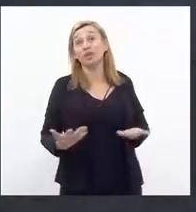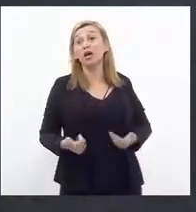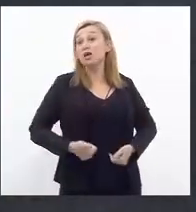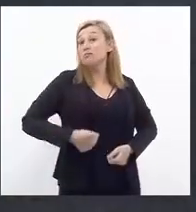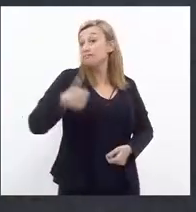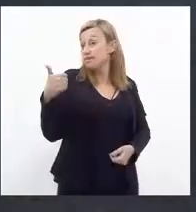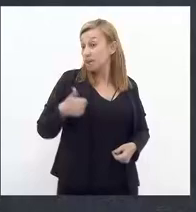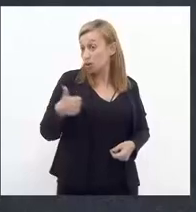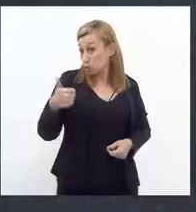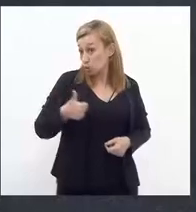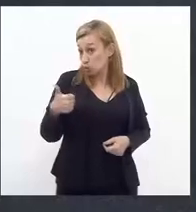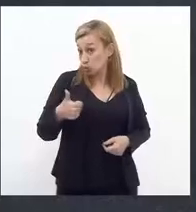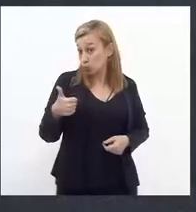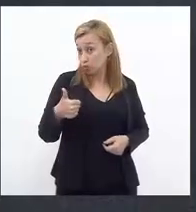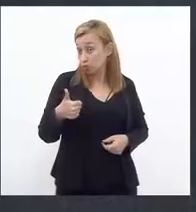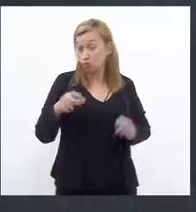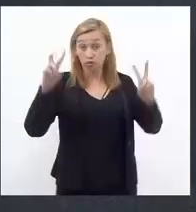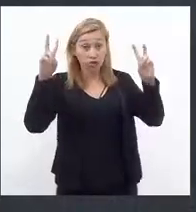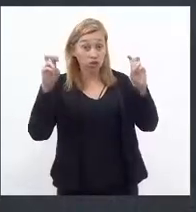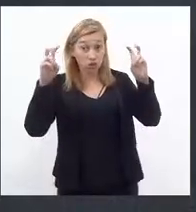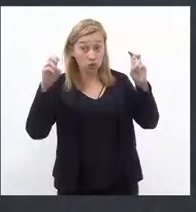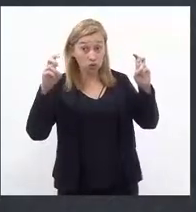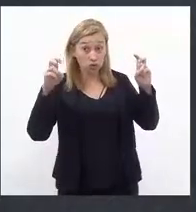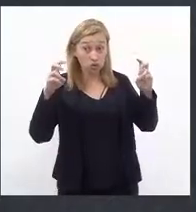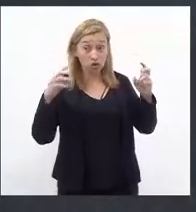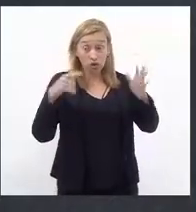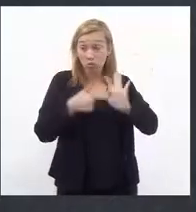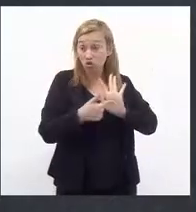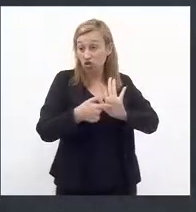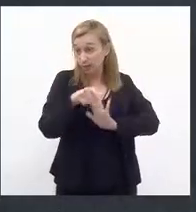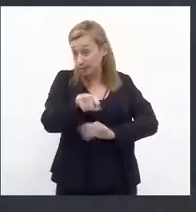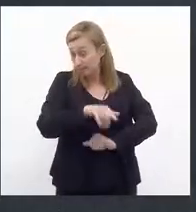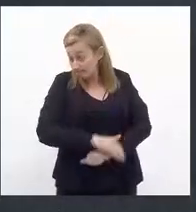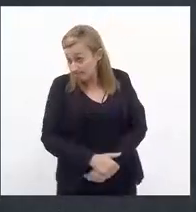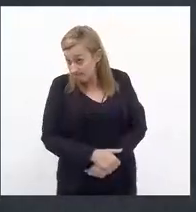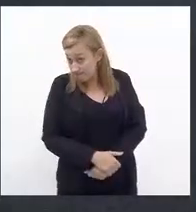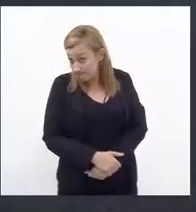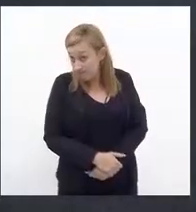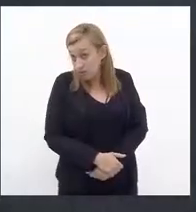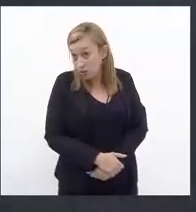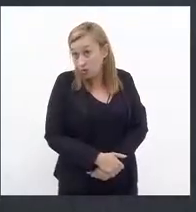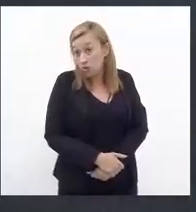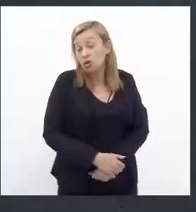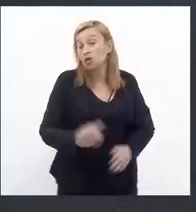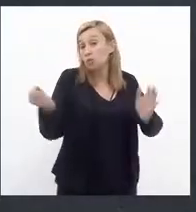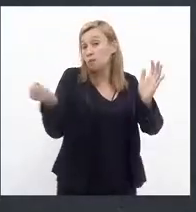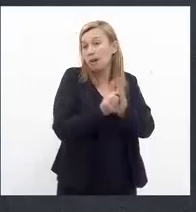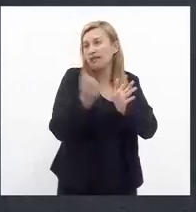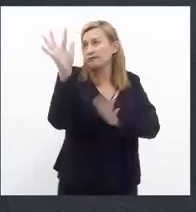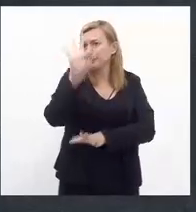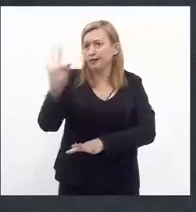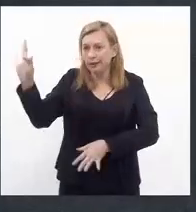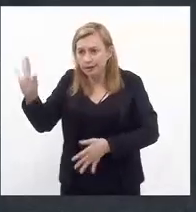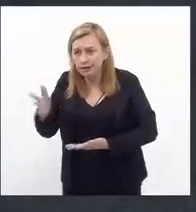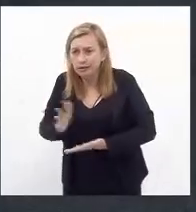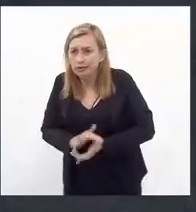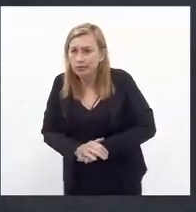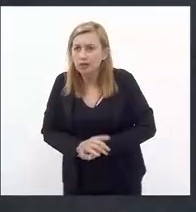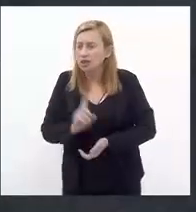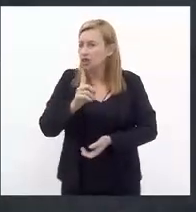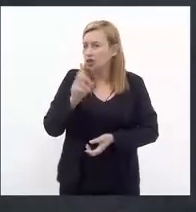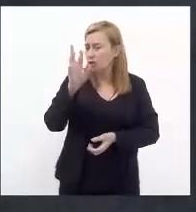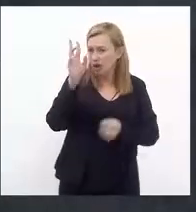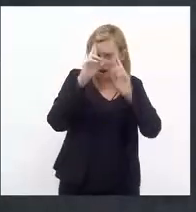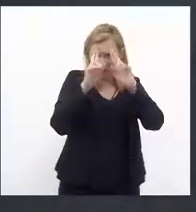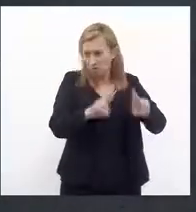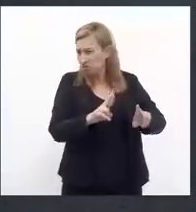primeiro pelas questões que já foram trazidas aqui questão do pacto federativo que não